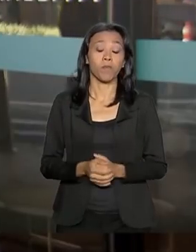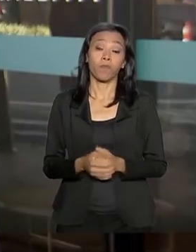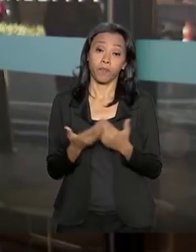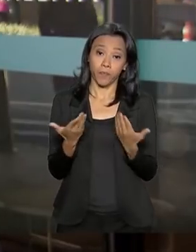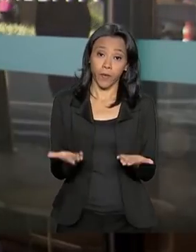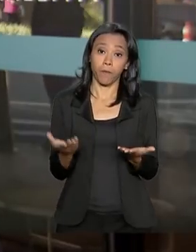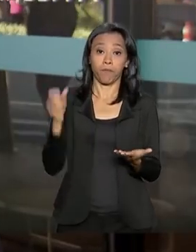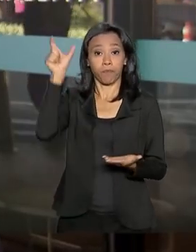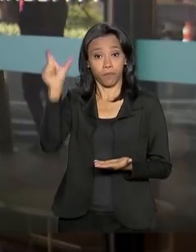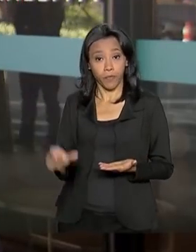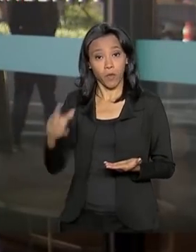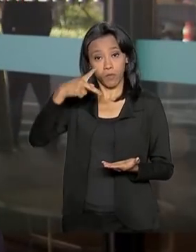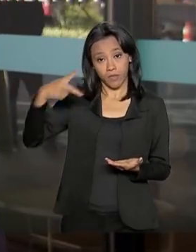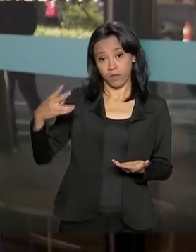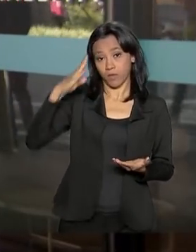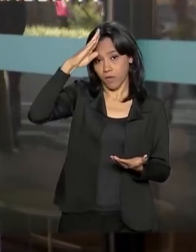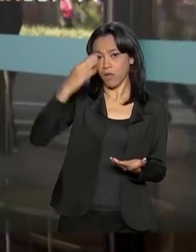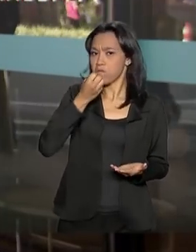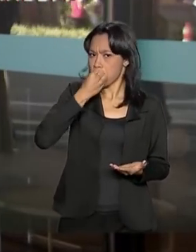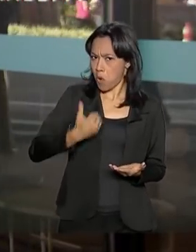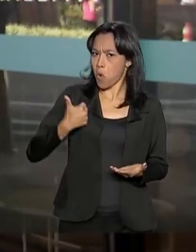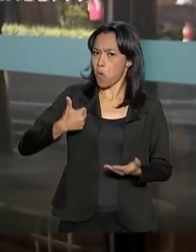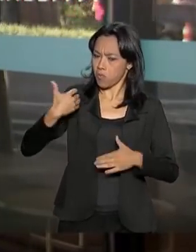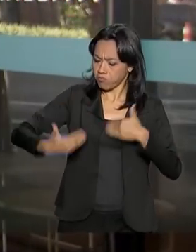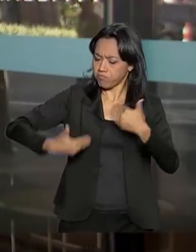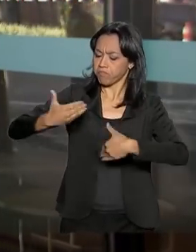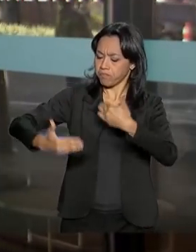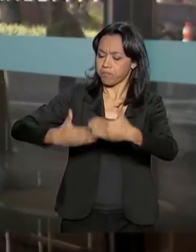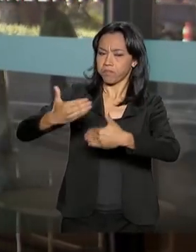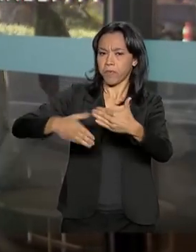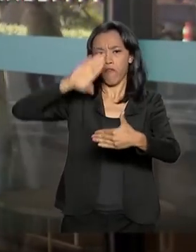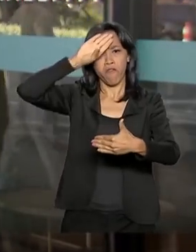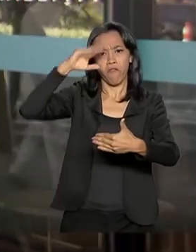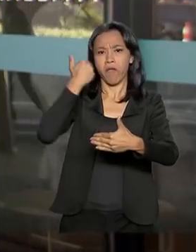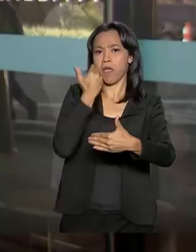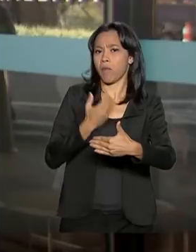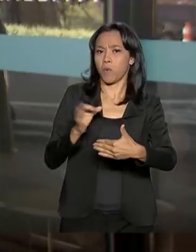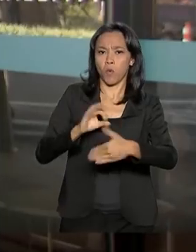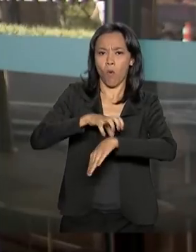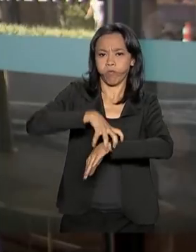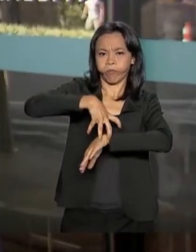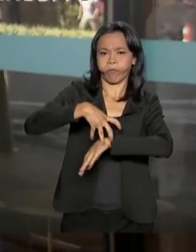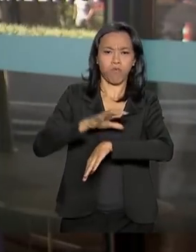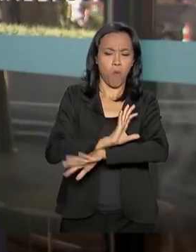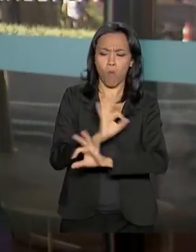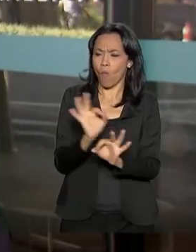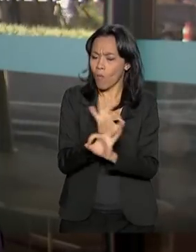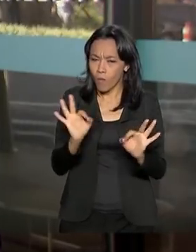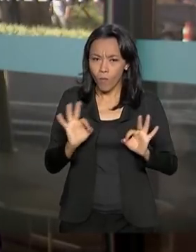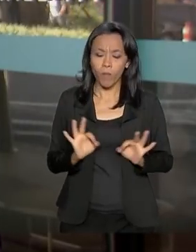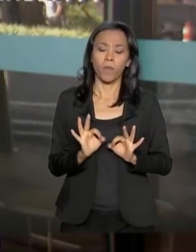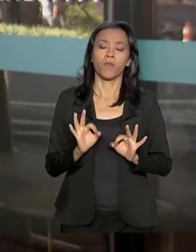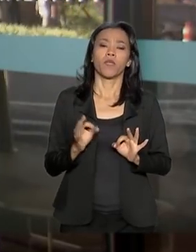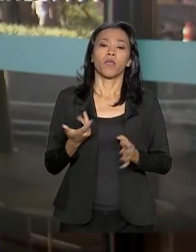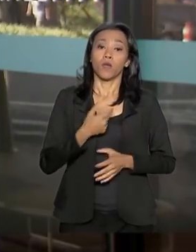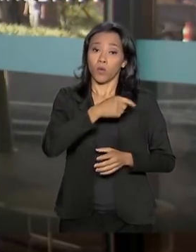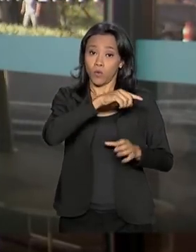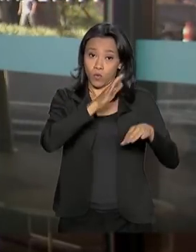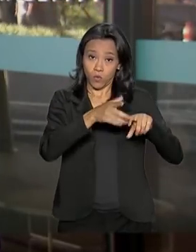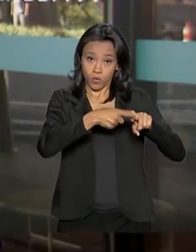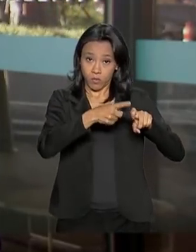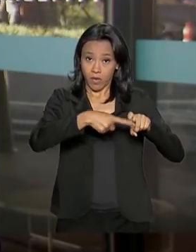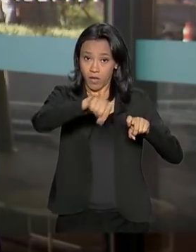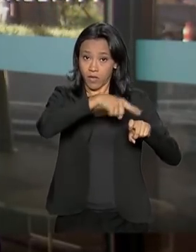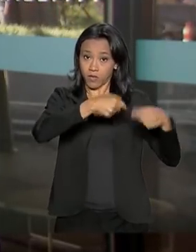presidente tem boa evolução Clínica e segue sem febre ou infecção os médicos informaram ainda que foram mantid as